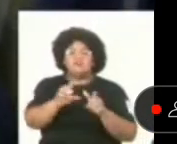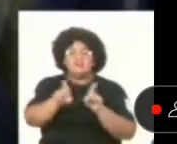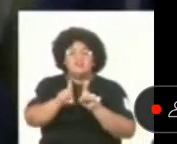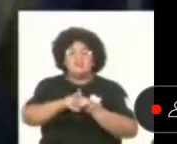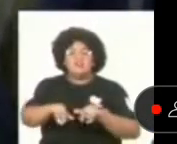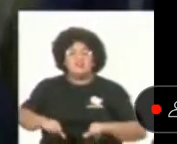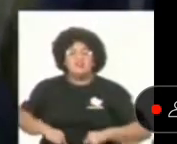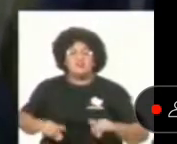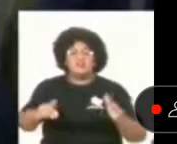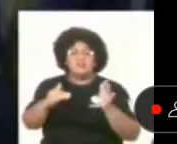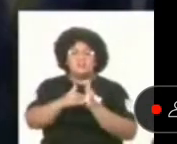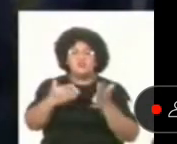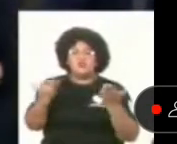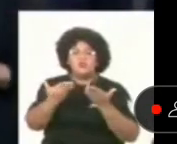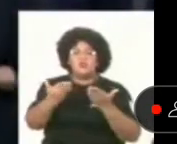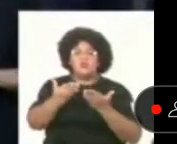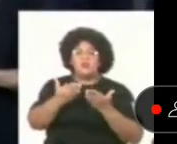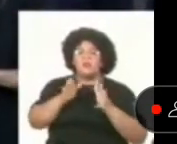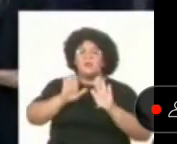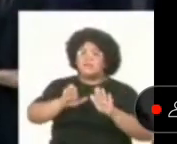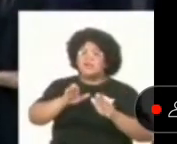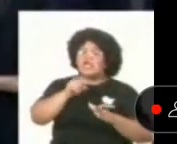Mas ele é forte e corajoso.